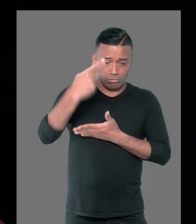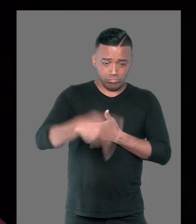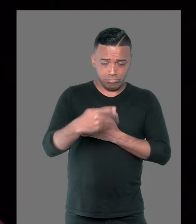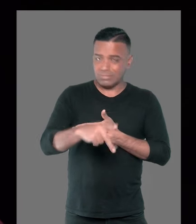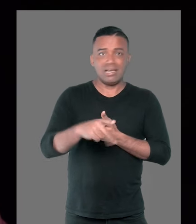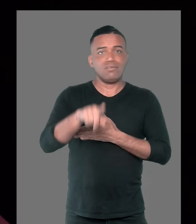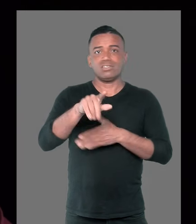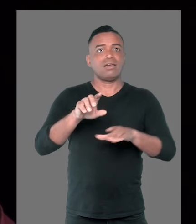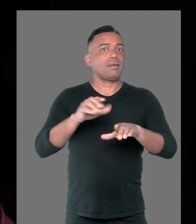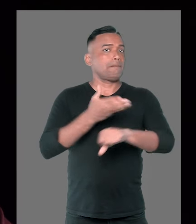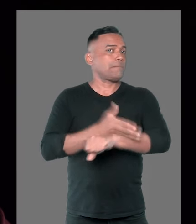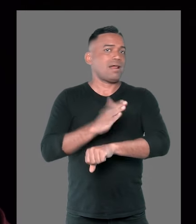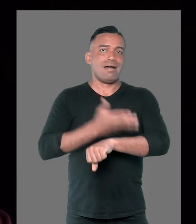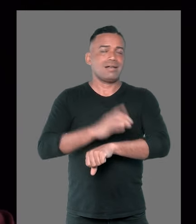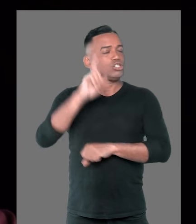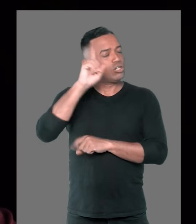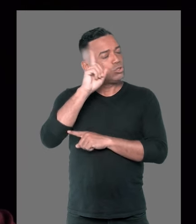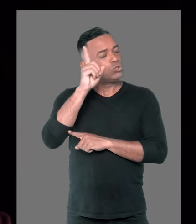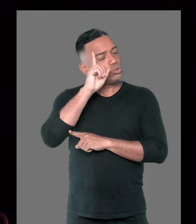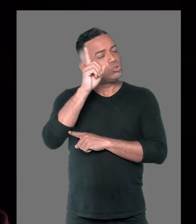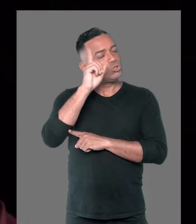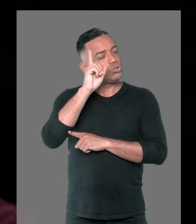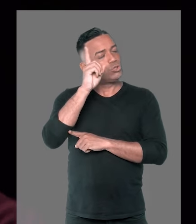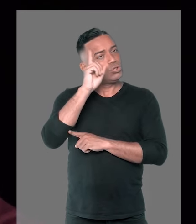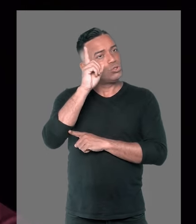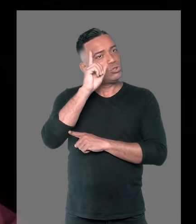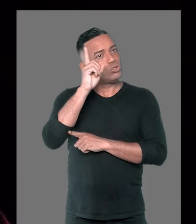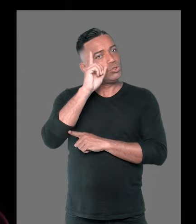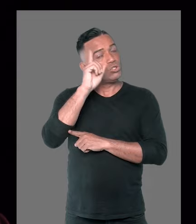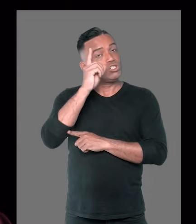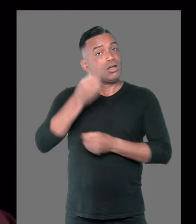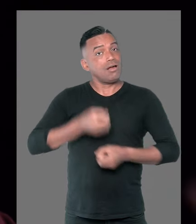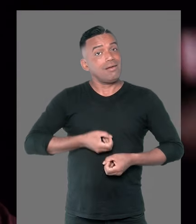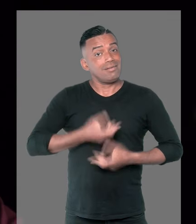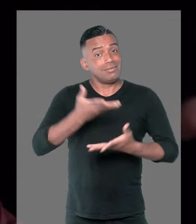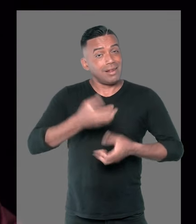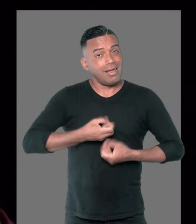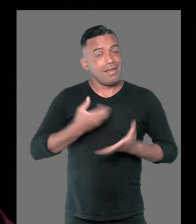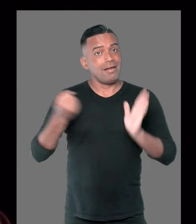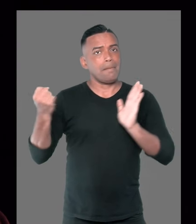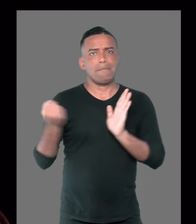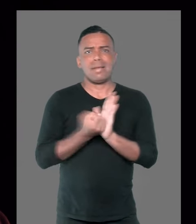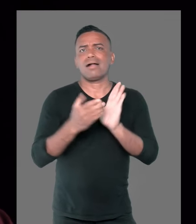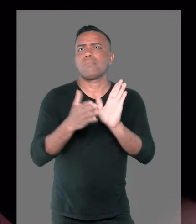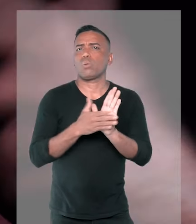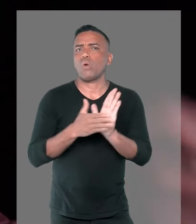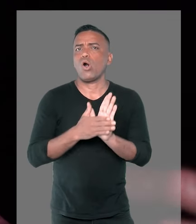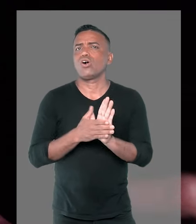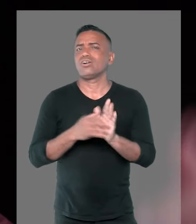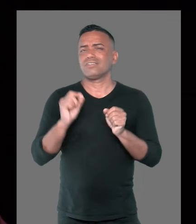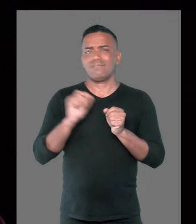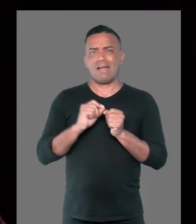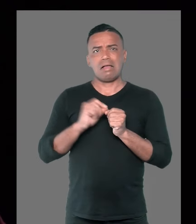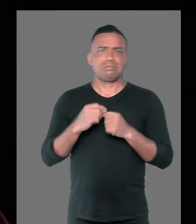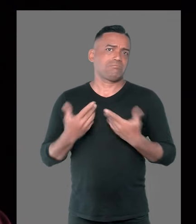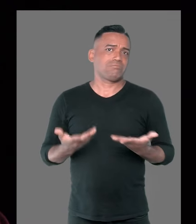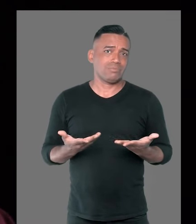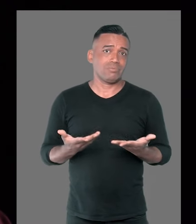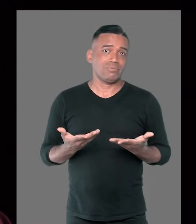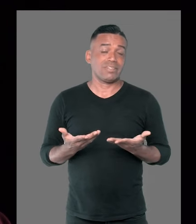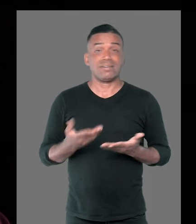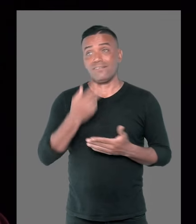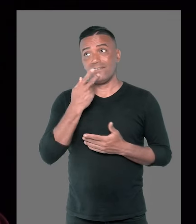na prática todo dia toda hora toda a entrega o que aquela marca se propõe a fazer o que ela diz que faz o